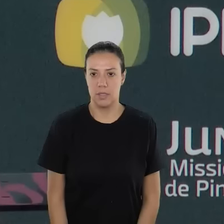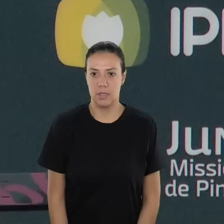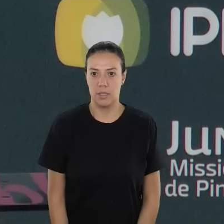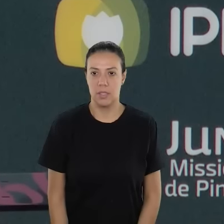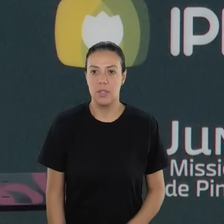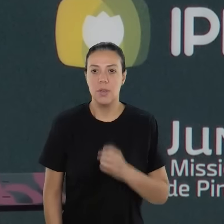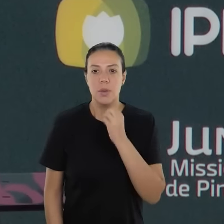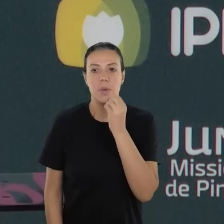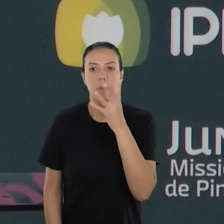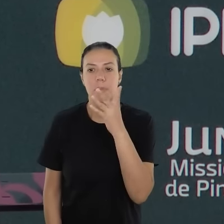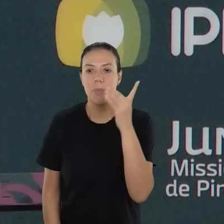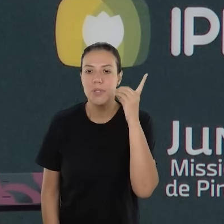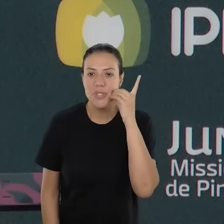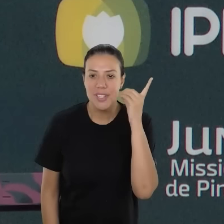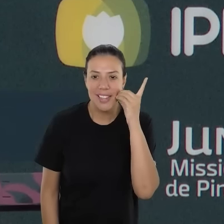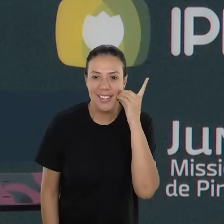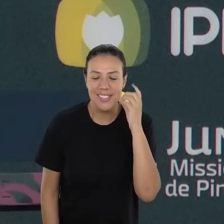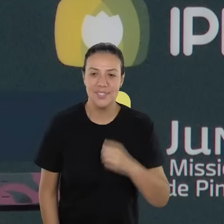Bom dia, irmãos.